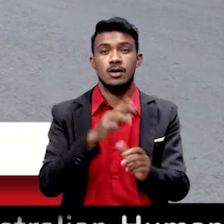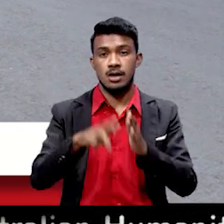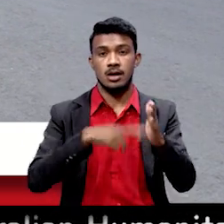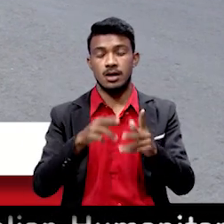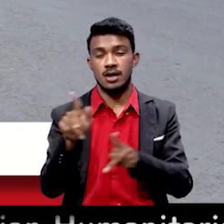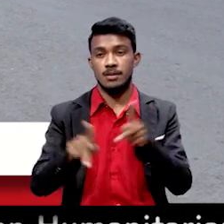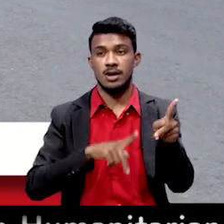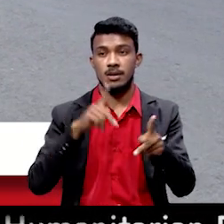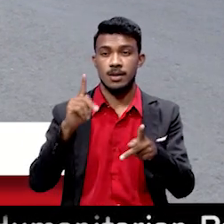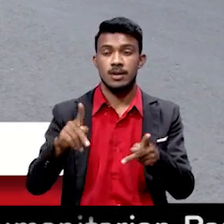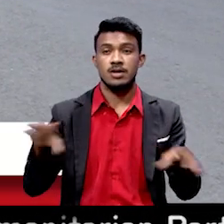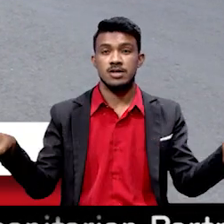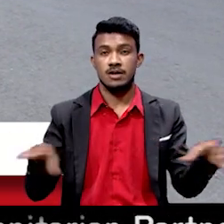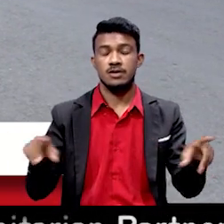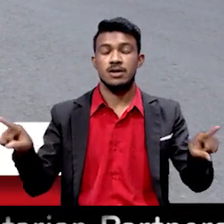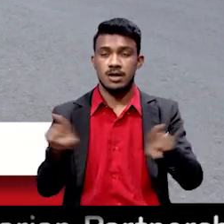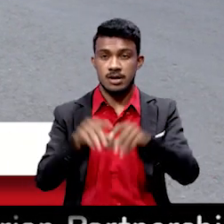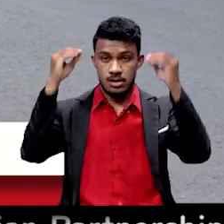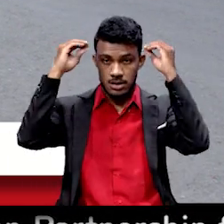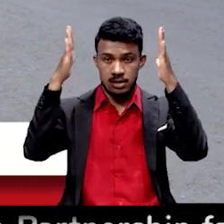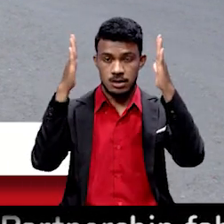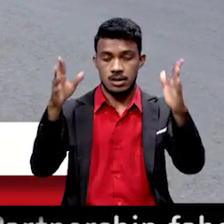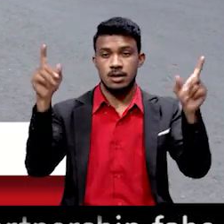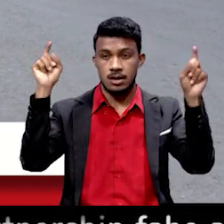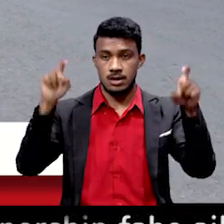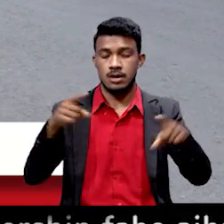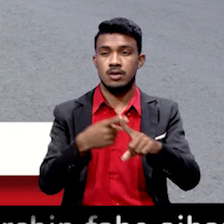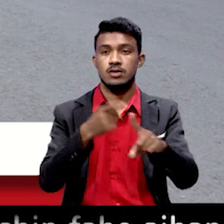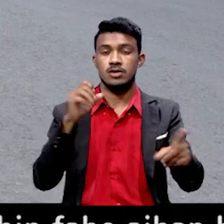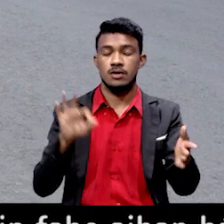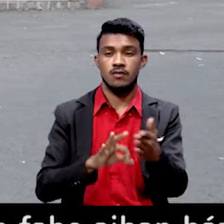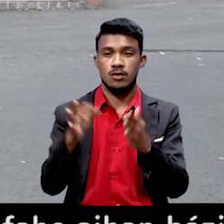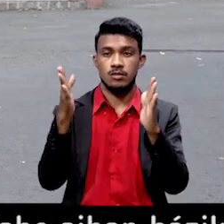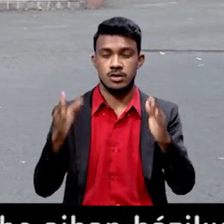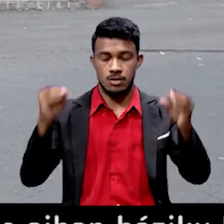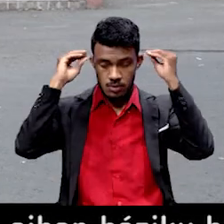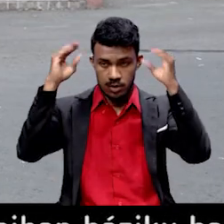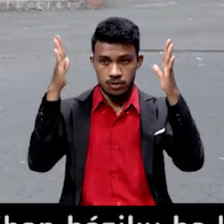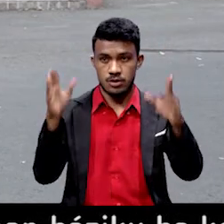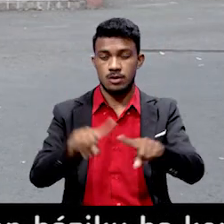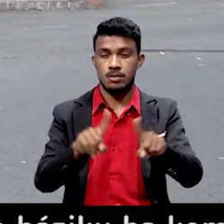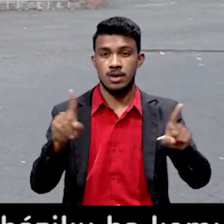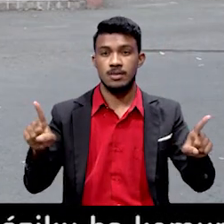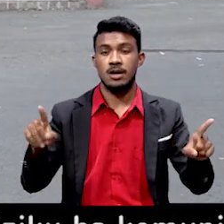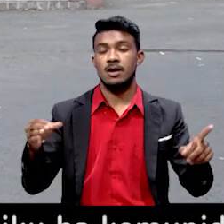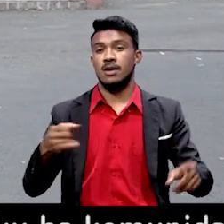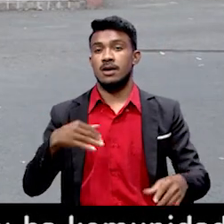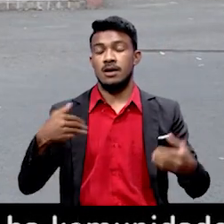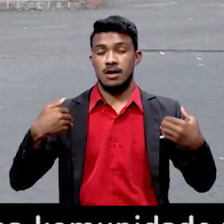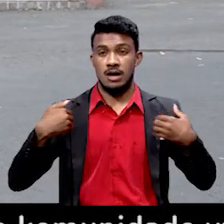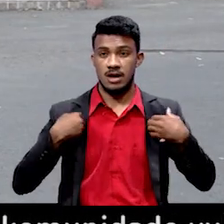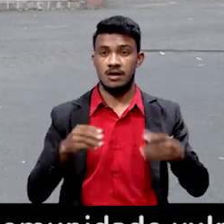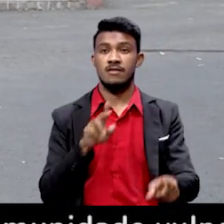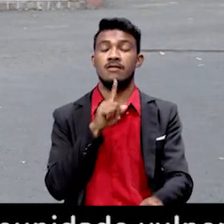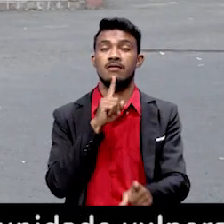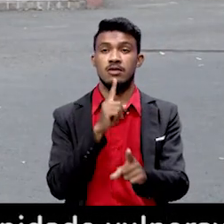mas ato serviço a nessa manorim tem que mais russi formação professores, mais bem e a realidade e mas nem bem mais